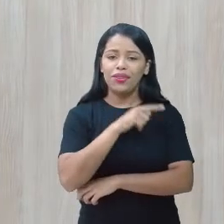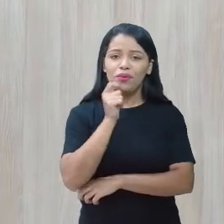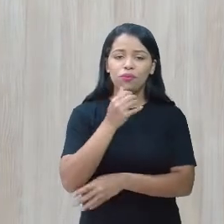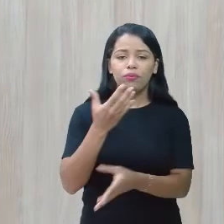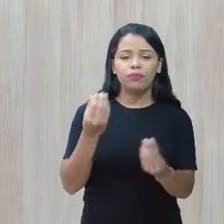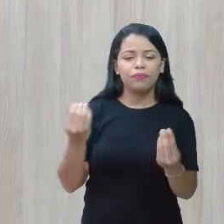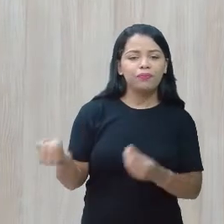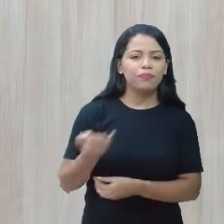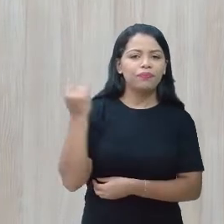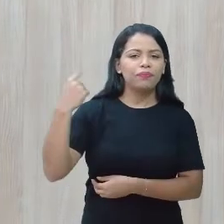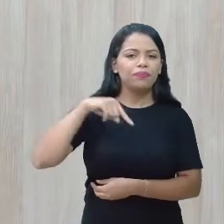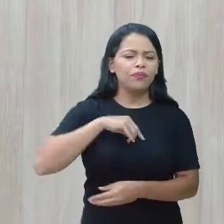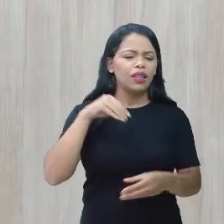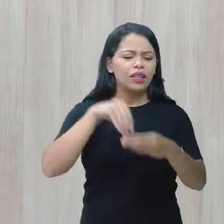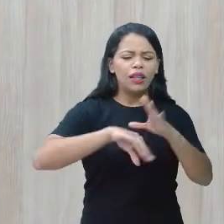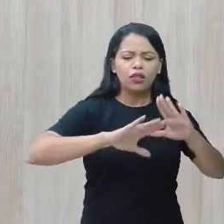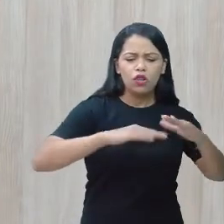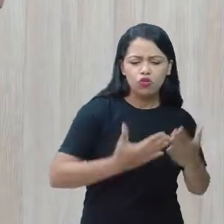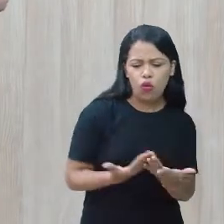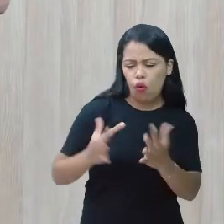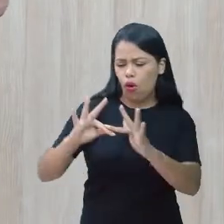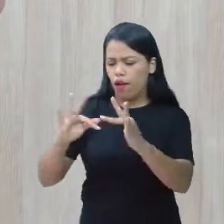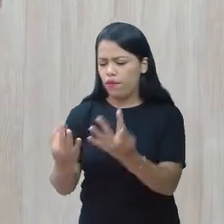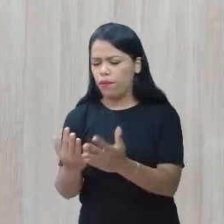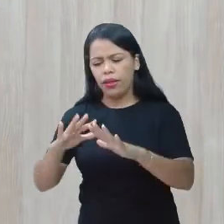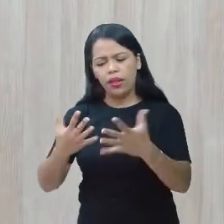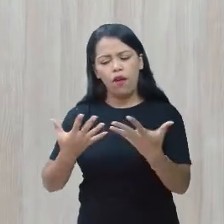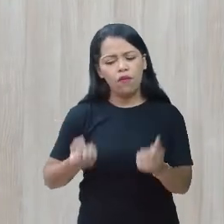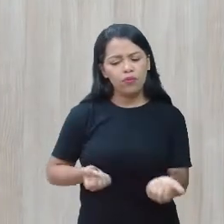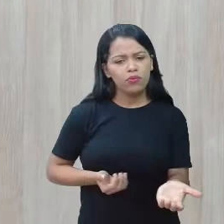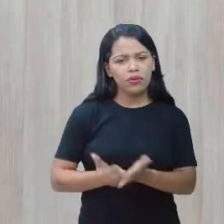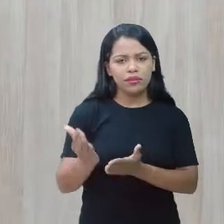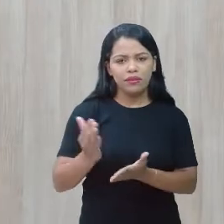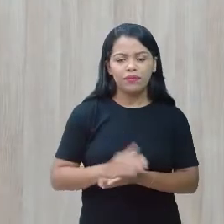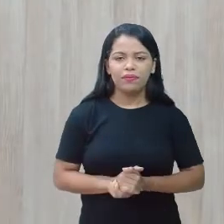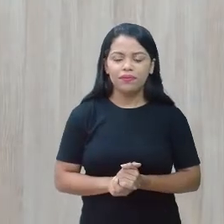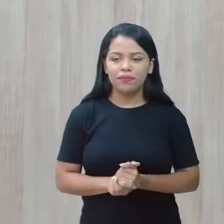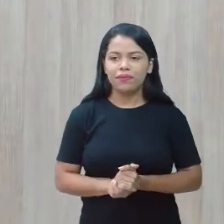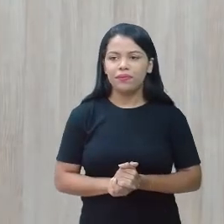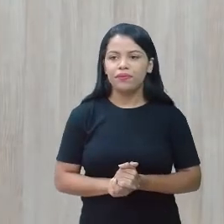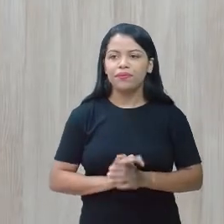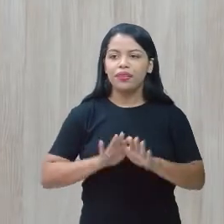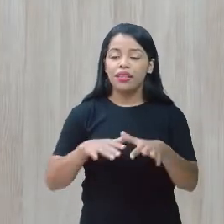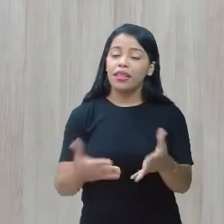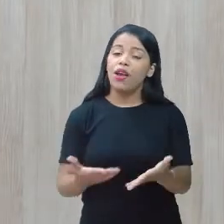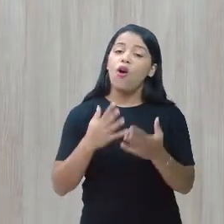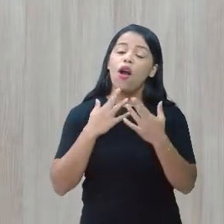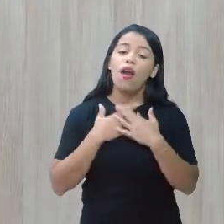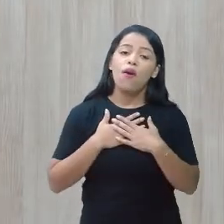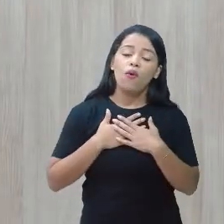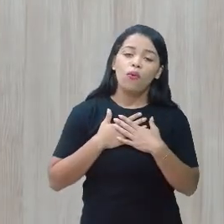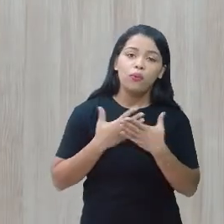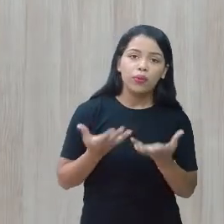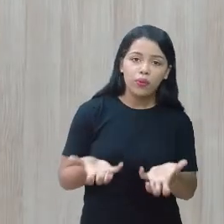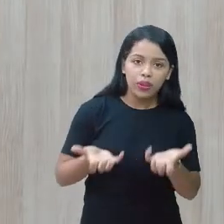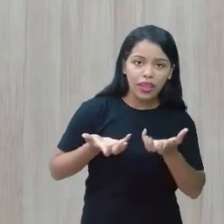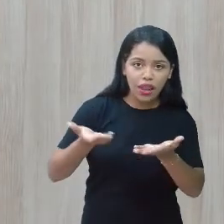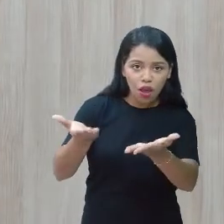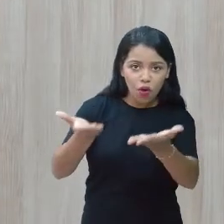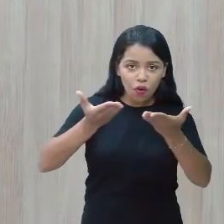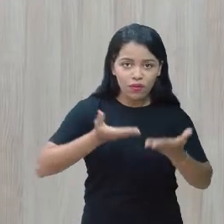gente, na escola, na família. Então, vamos seguindo. Eu gostaria de convidar vocês a